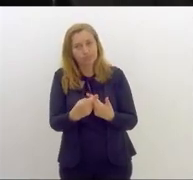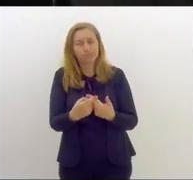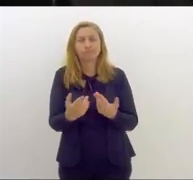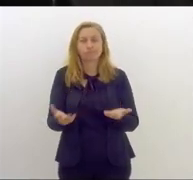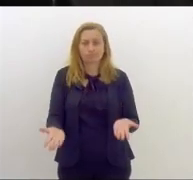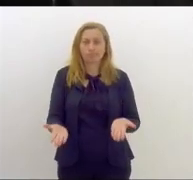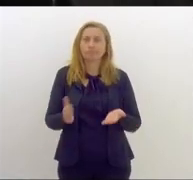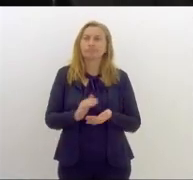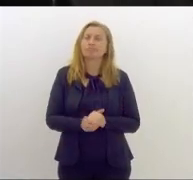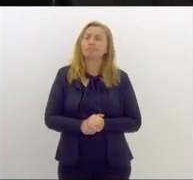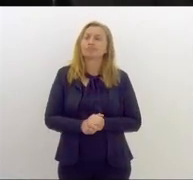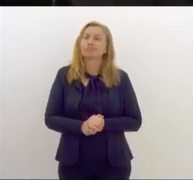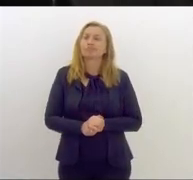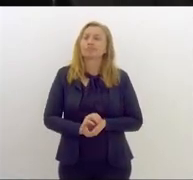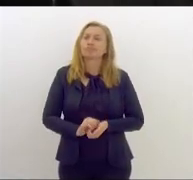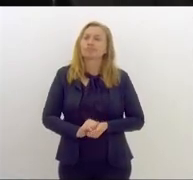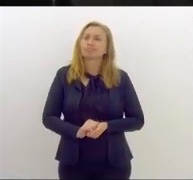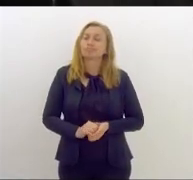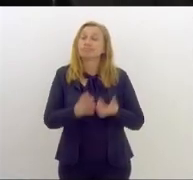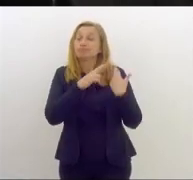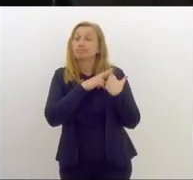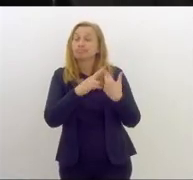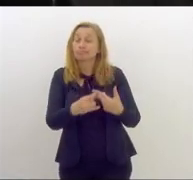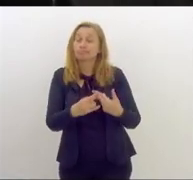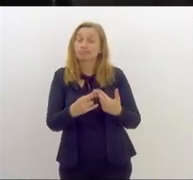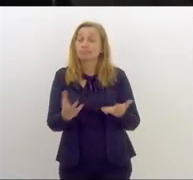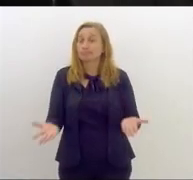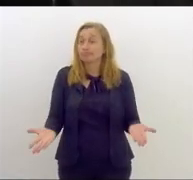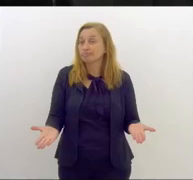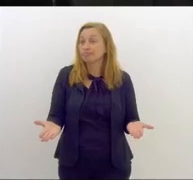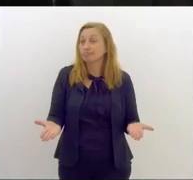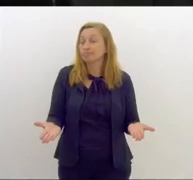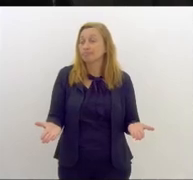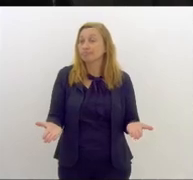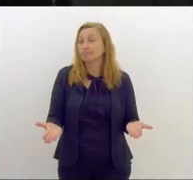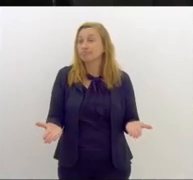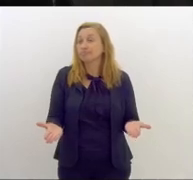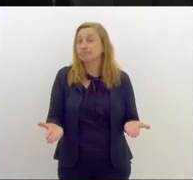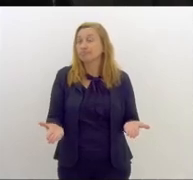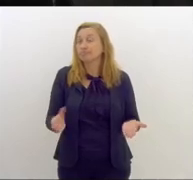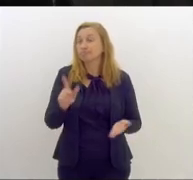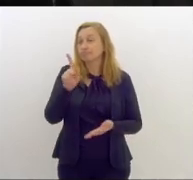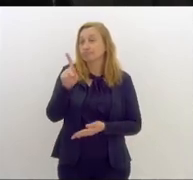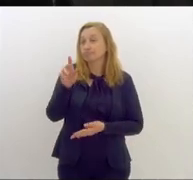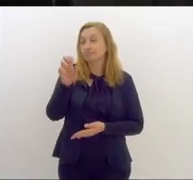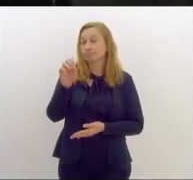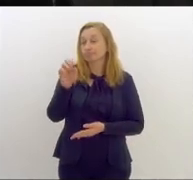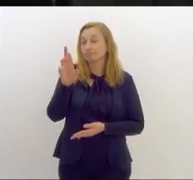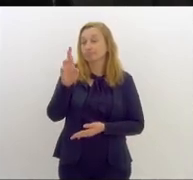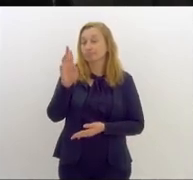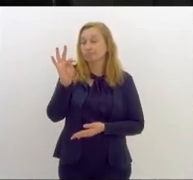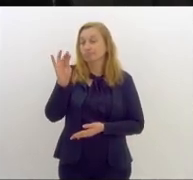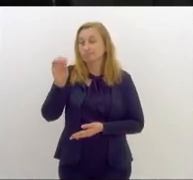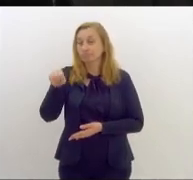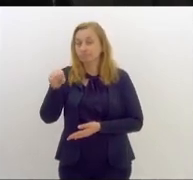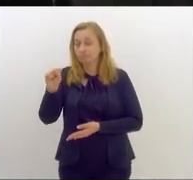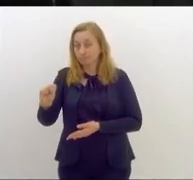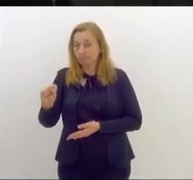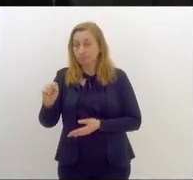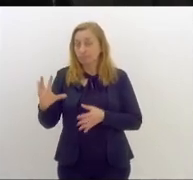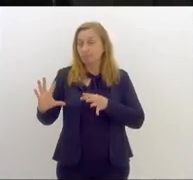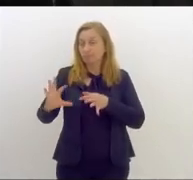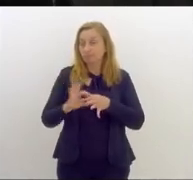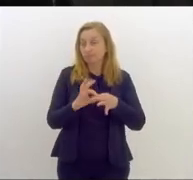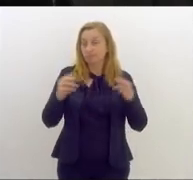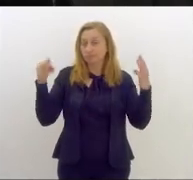cruzadas tem a responsabilidade da Capitania dos Portos que é ligado ao adoça Marinha